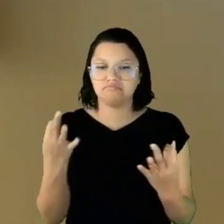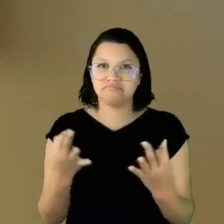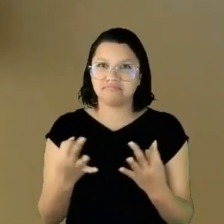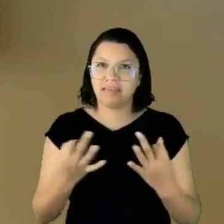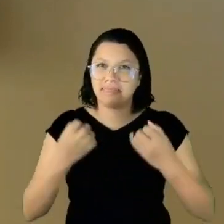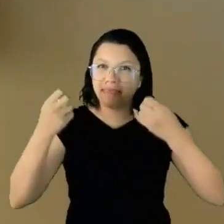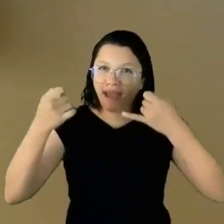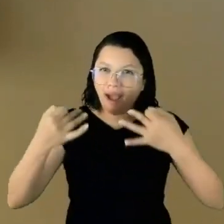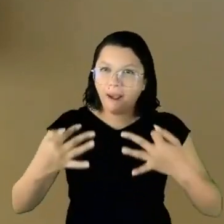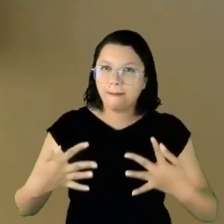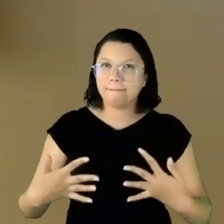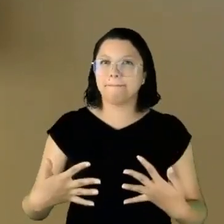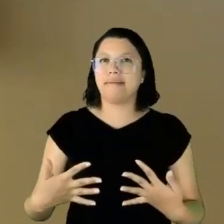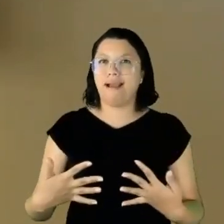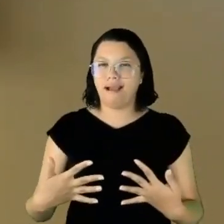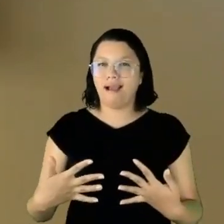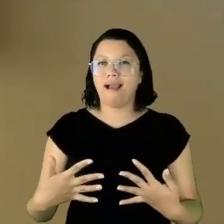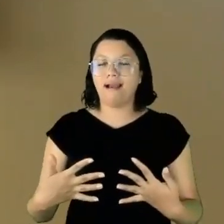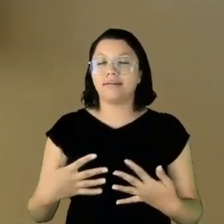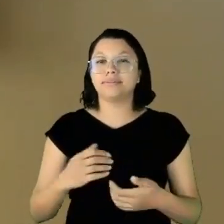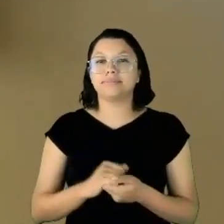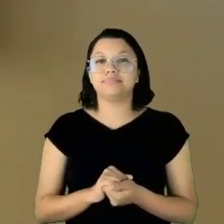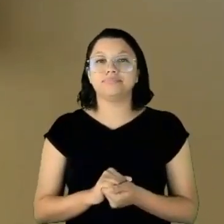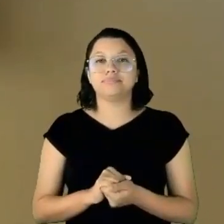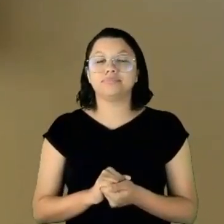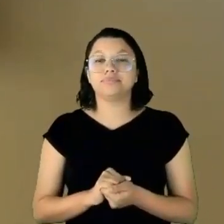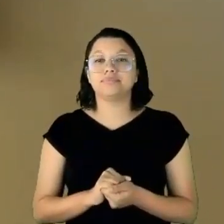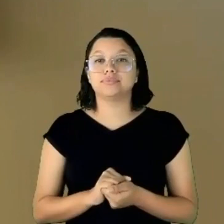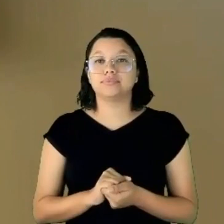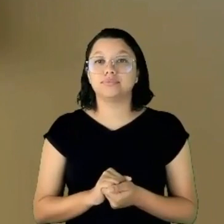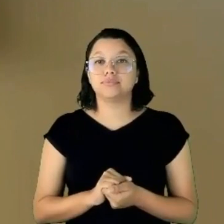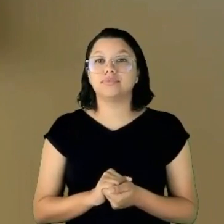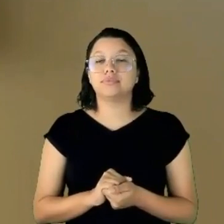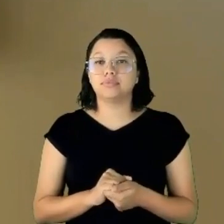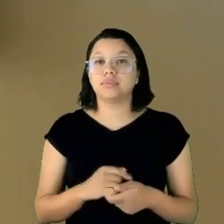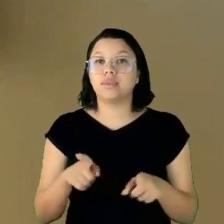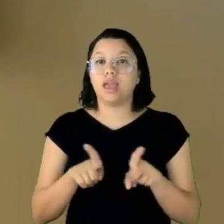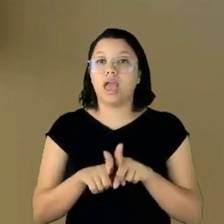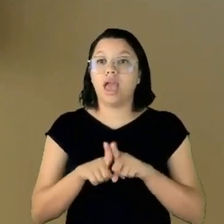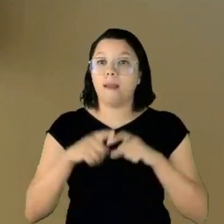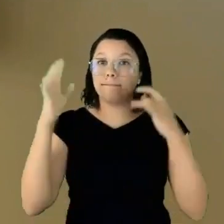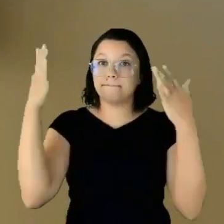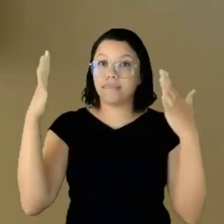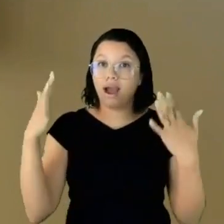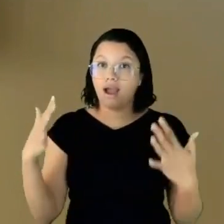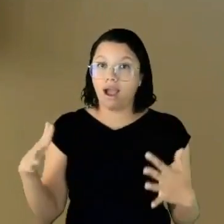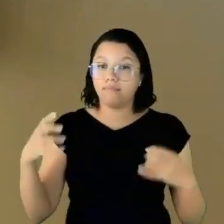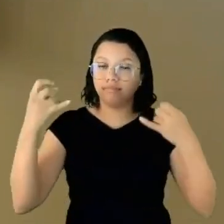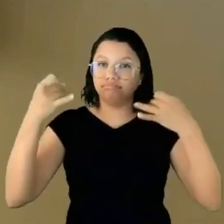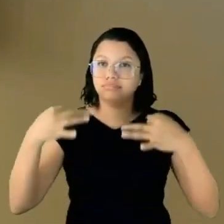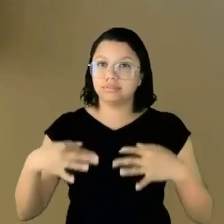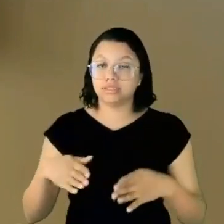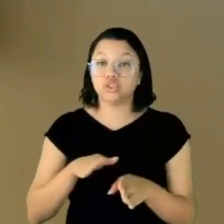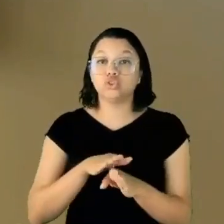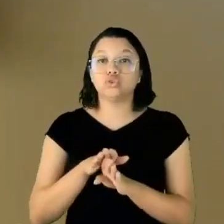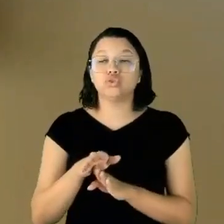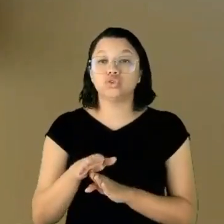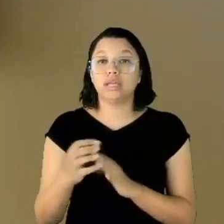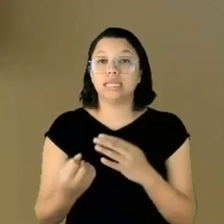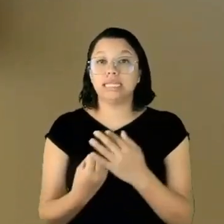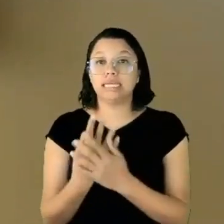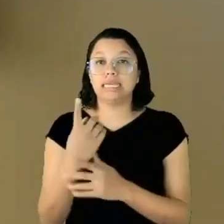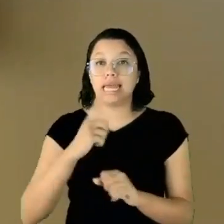diz que foi excelente a explanação William Elias da Cruz diz aqui também dá os parabéns pela explanação e ele